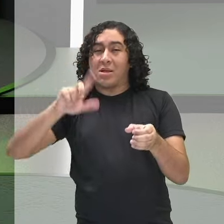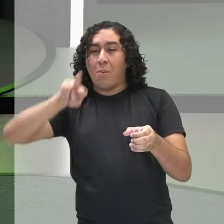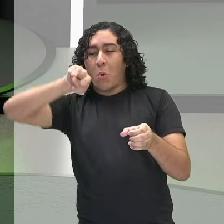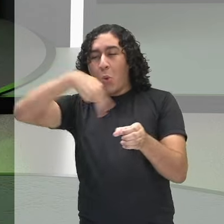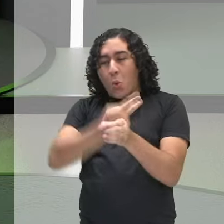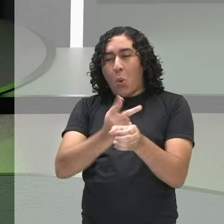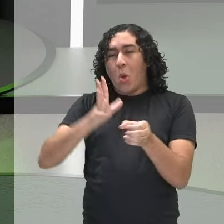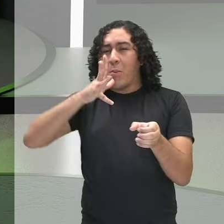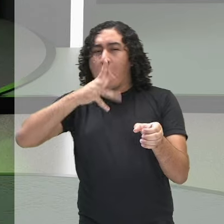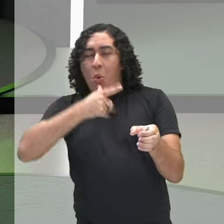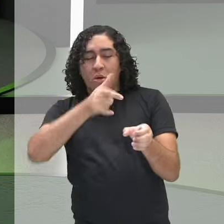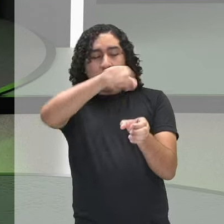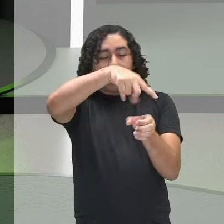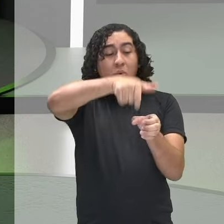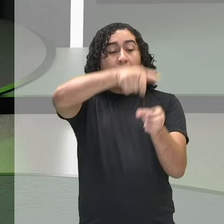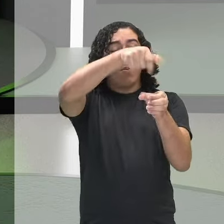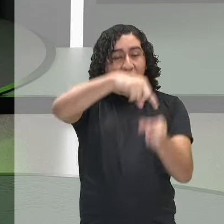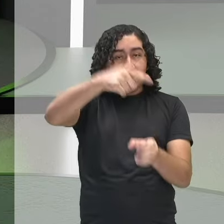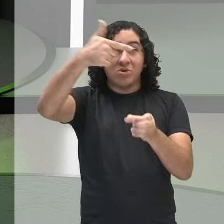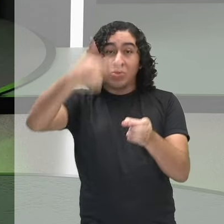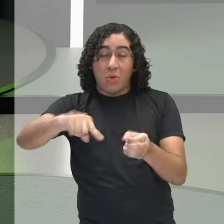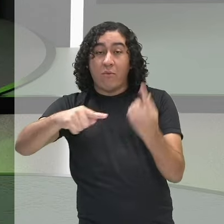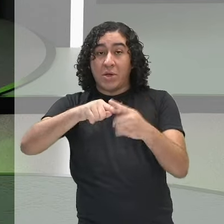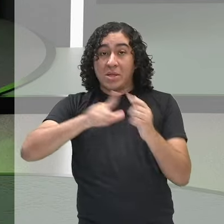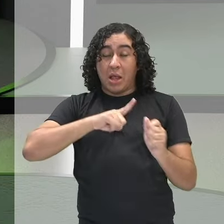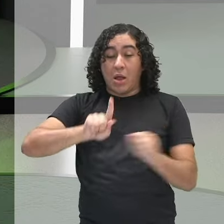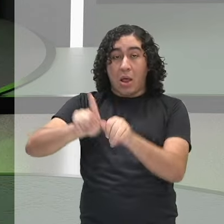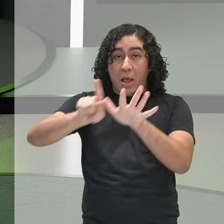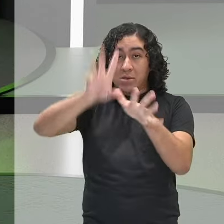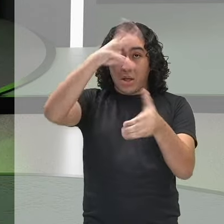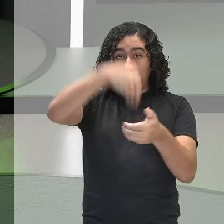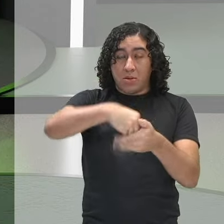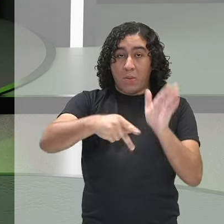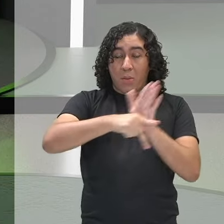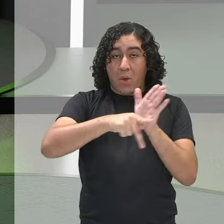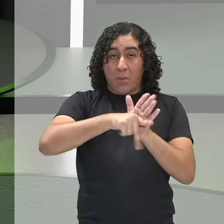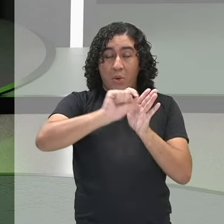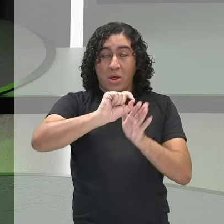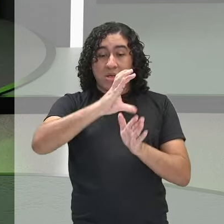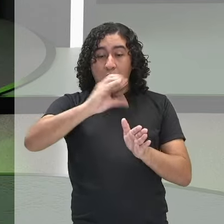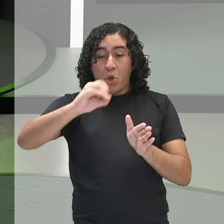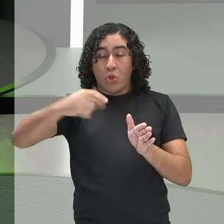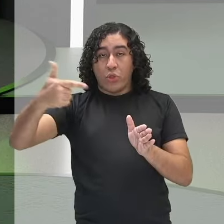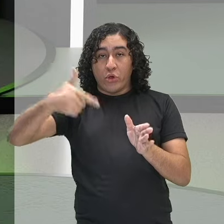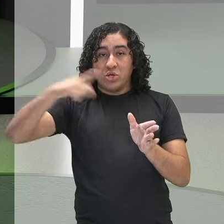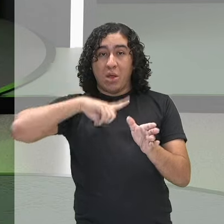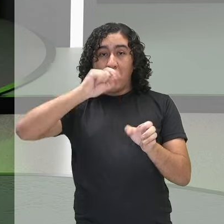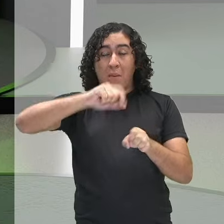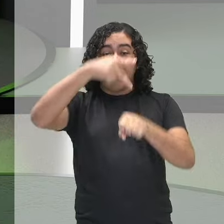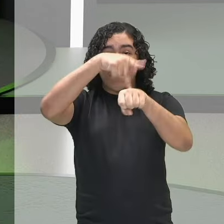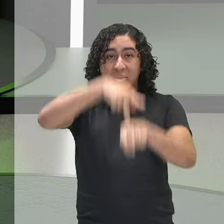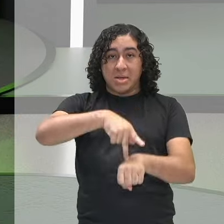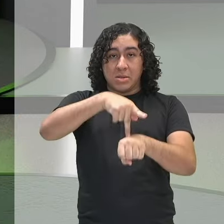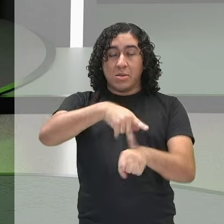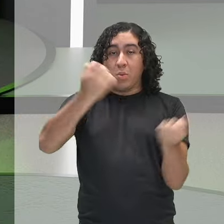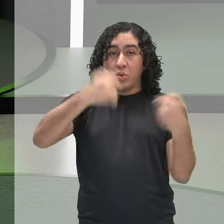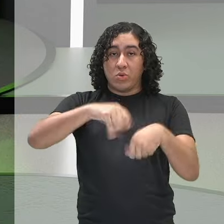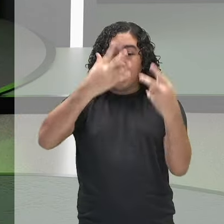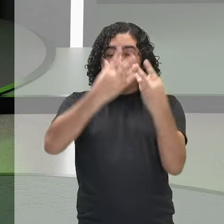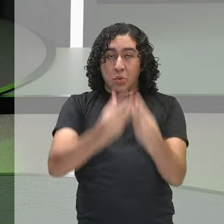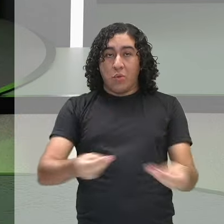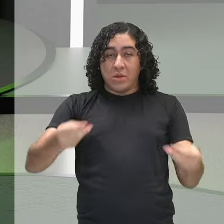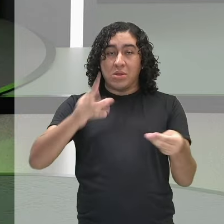Por quê? O CO2 que está dentro ali do refrigerante, ele foi prensado para dissolver